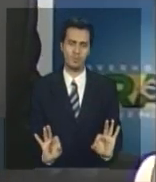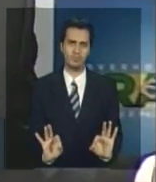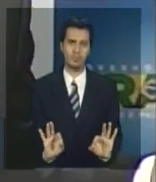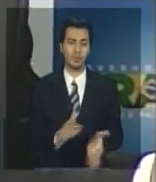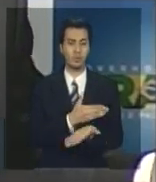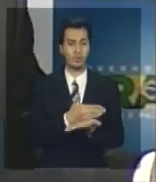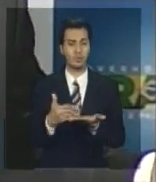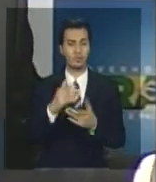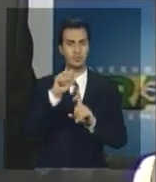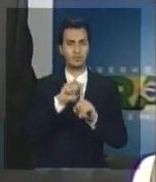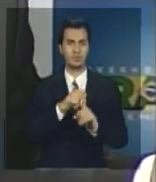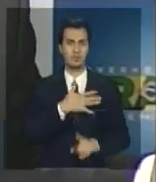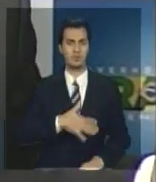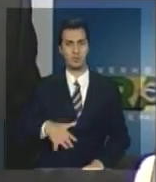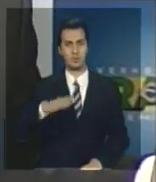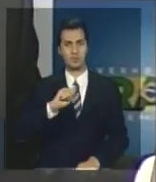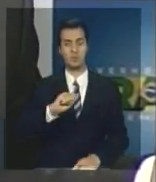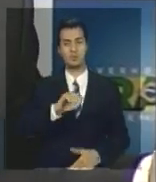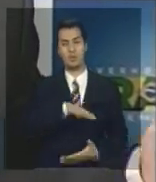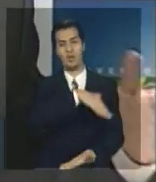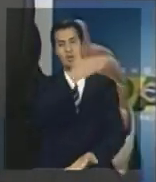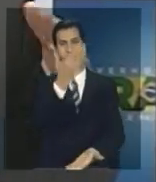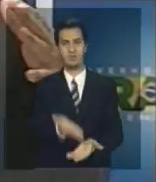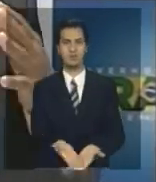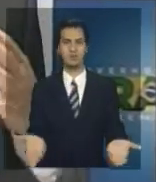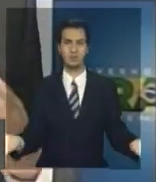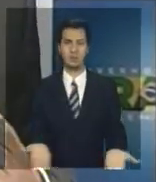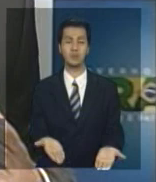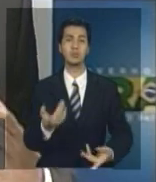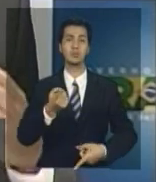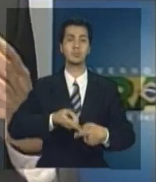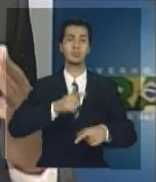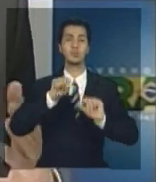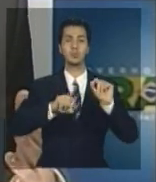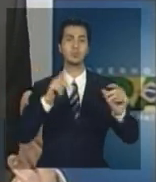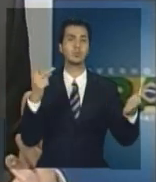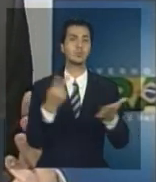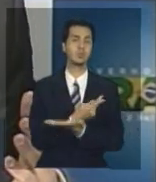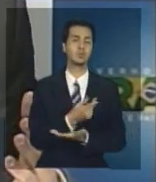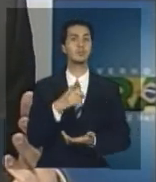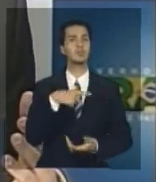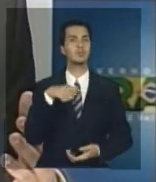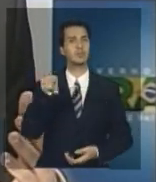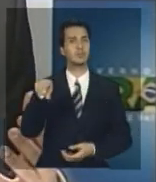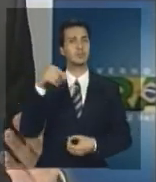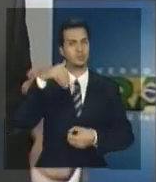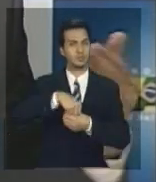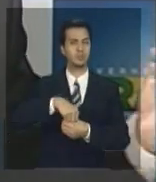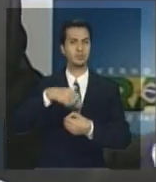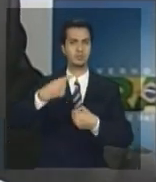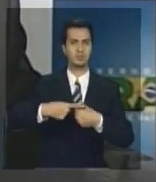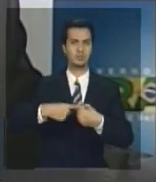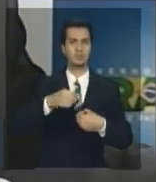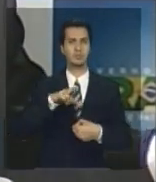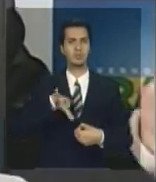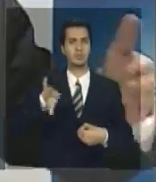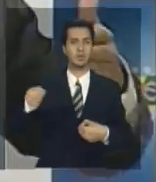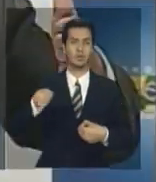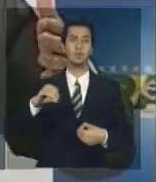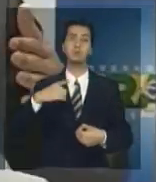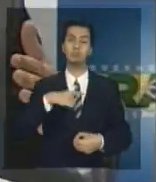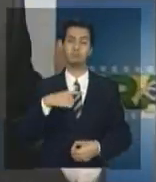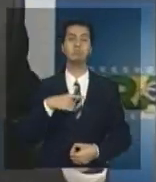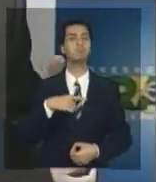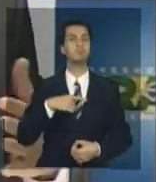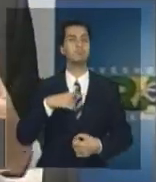Desde agosto do ano passado não há registro de óbito, por conta da melhoria da organização dos serviços do Rio de Janeiro. O Ministério da Saúde apoiou